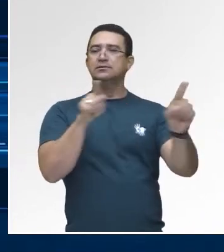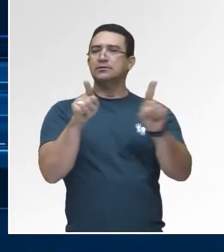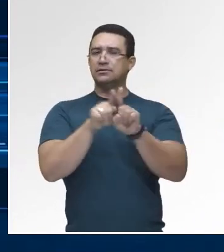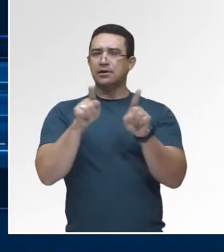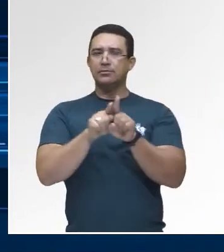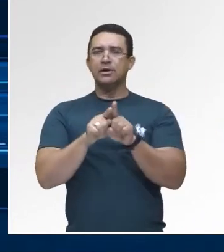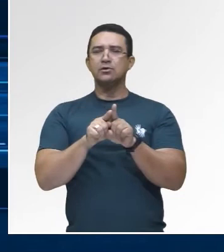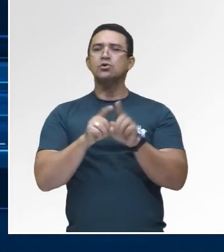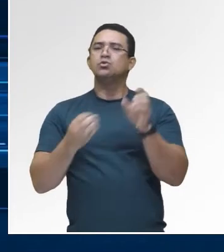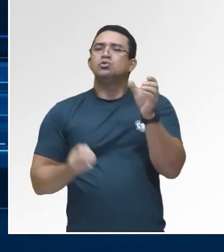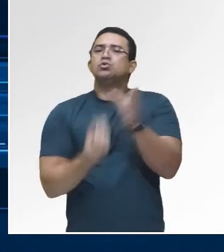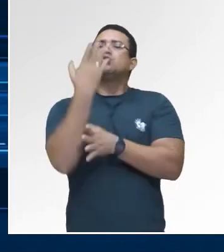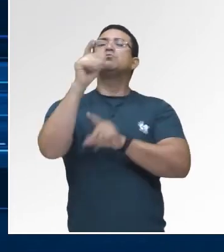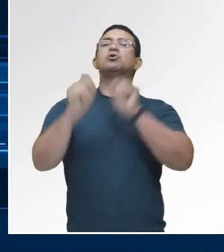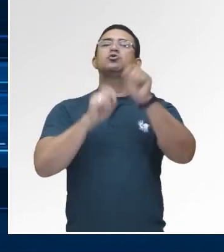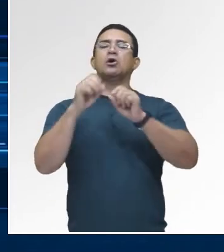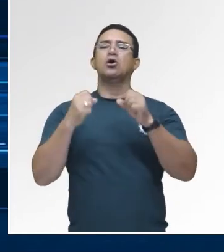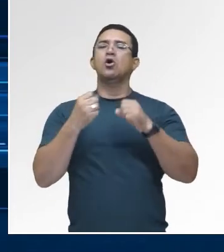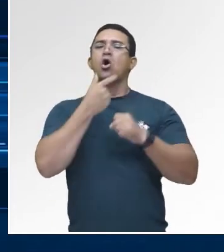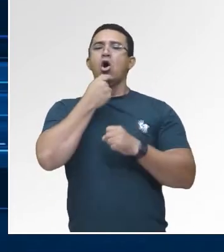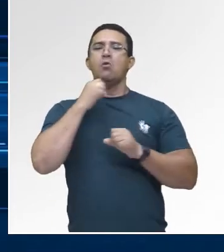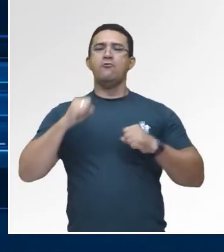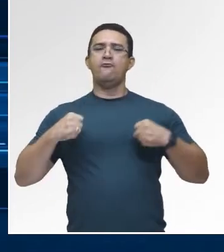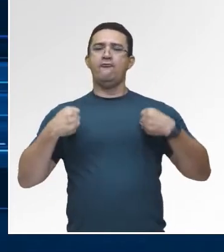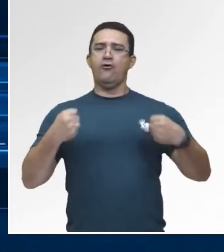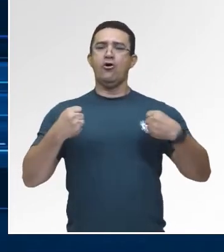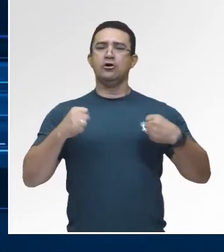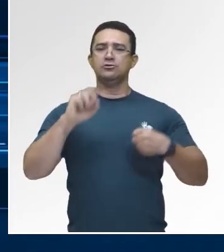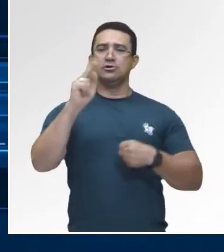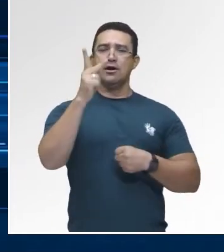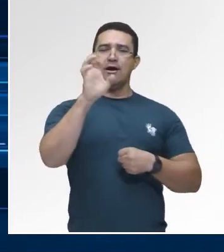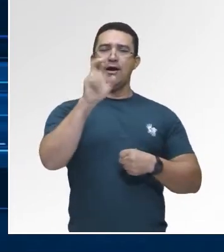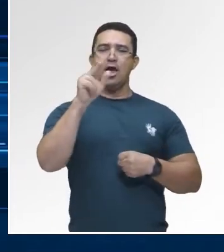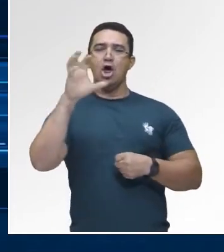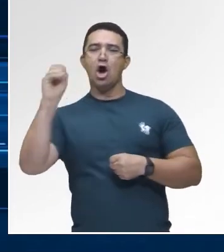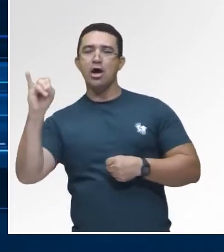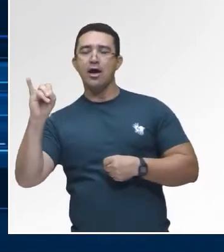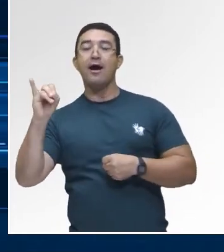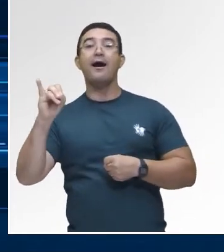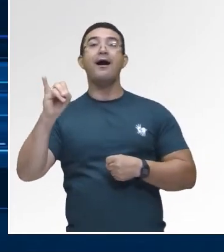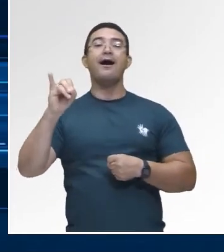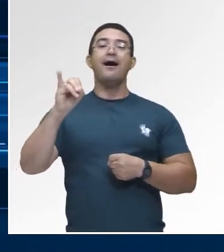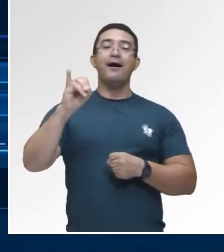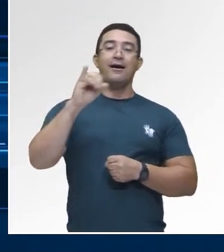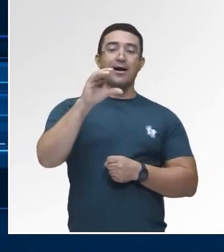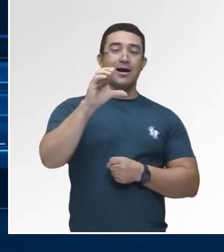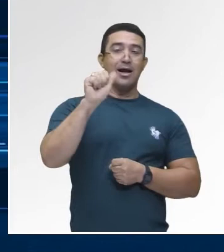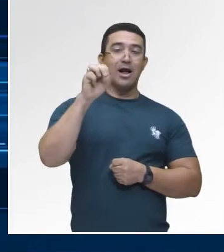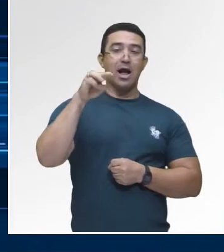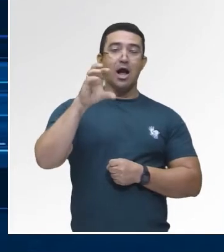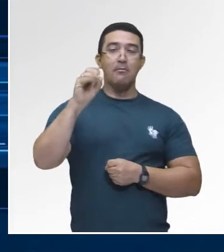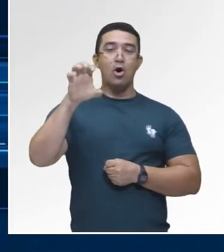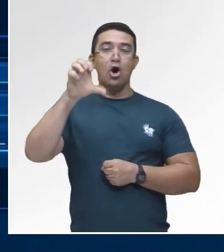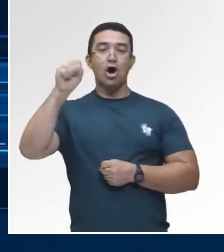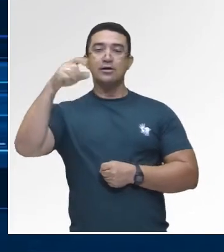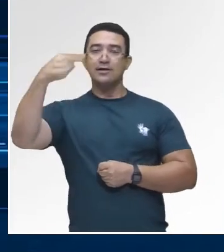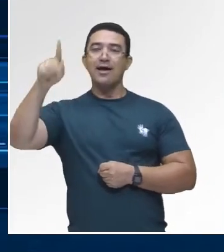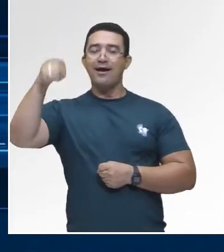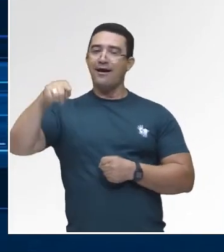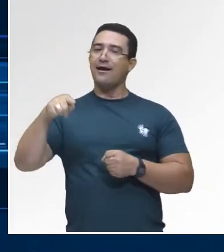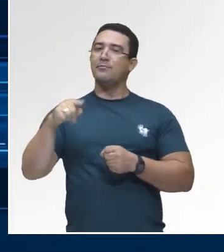herói nacional. Estão lembrados do Camões que eu falei? Muito bem, herói nacional. O herói nacional da nossa